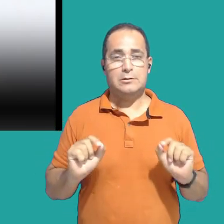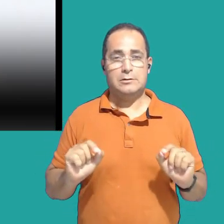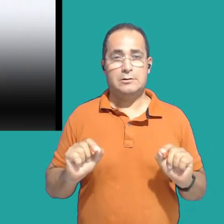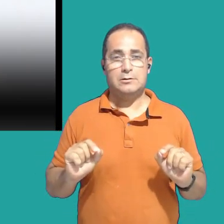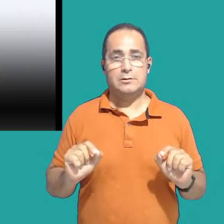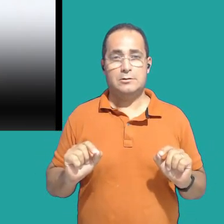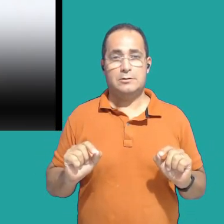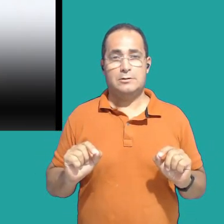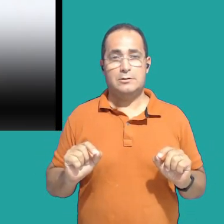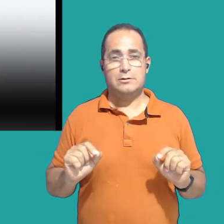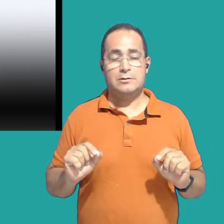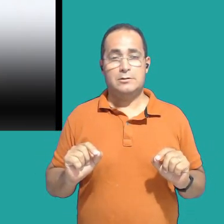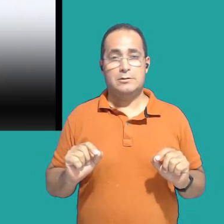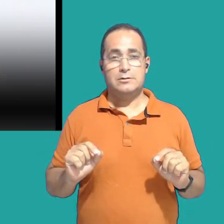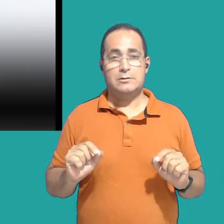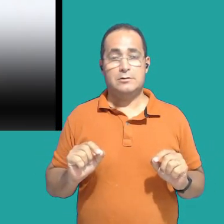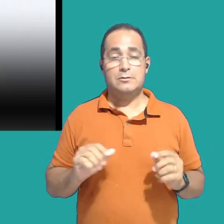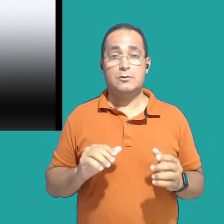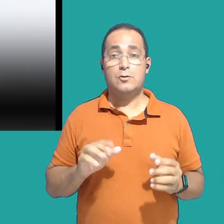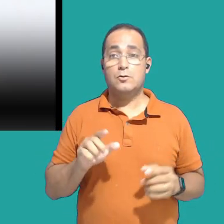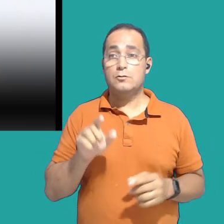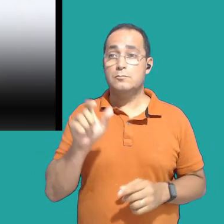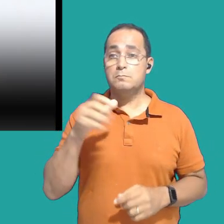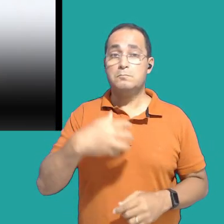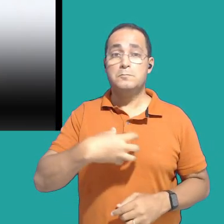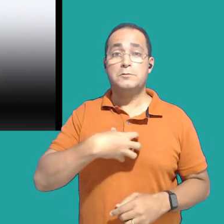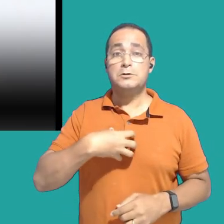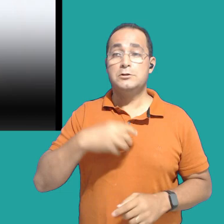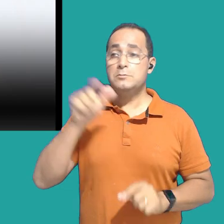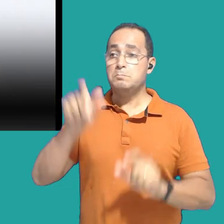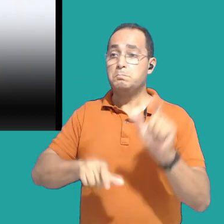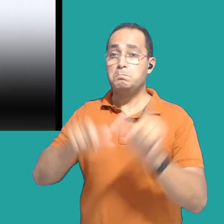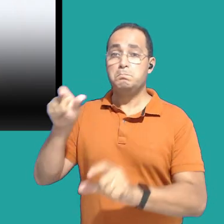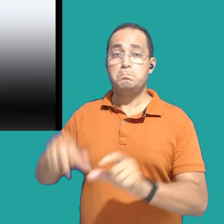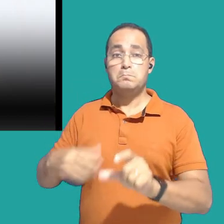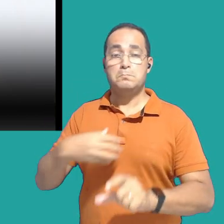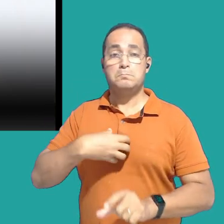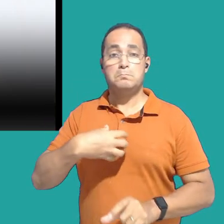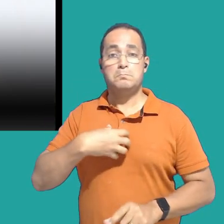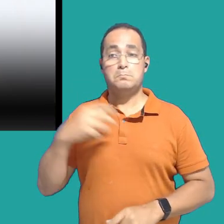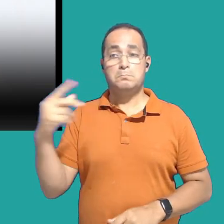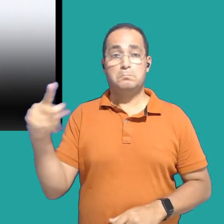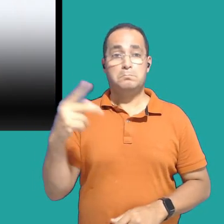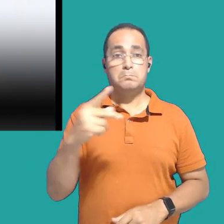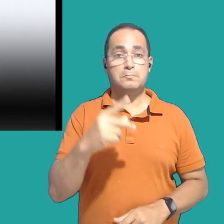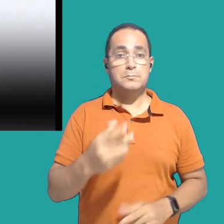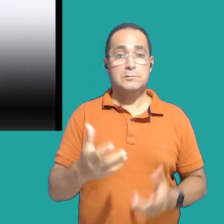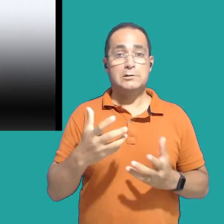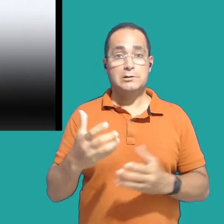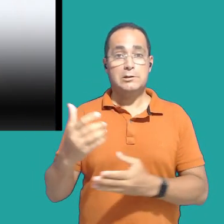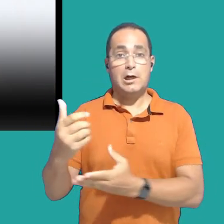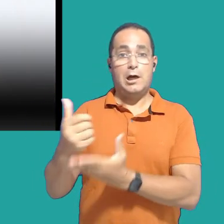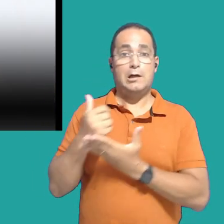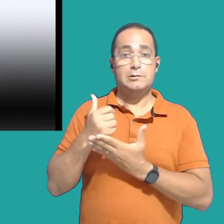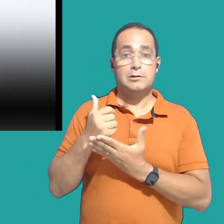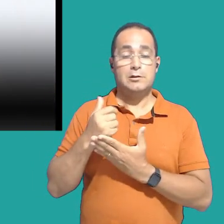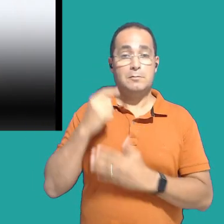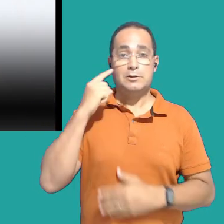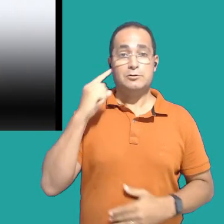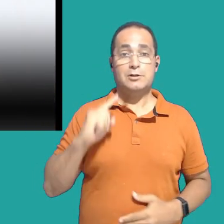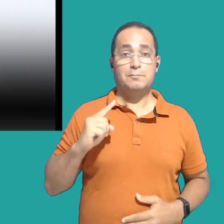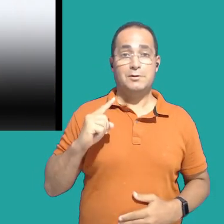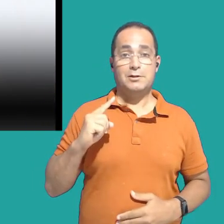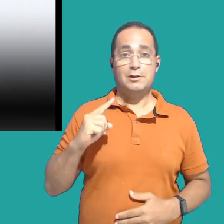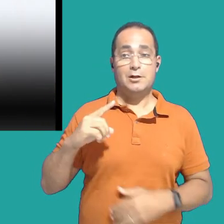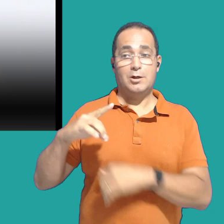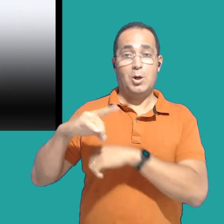bastante com com a barreira atitudinal, então tinha muita gente que queria, sei lá,